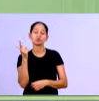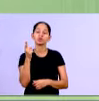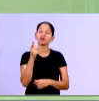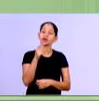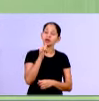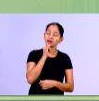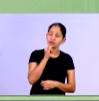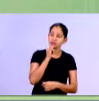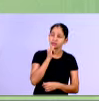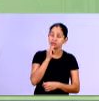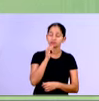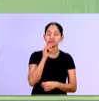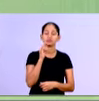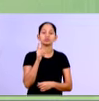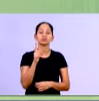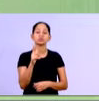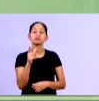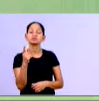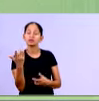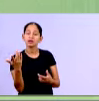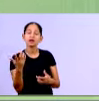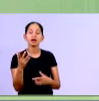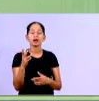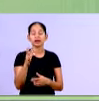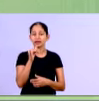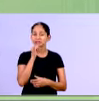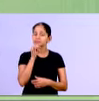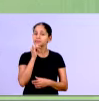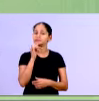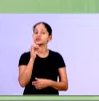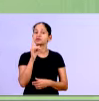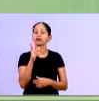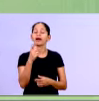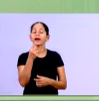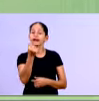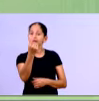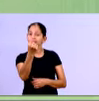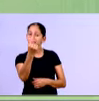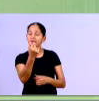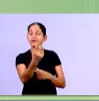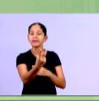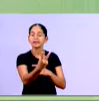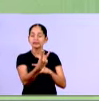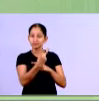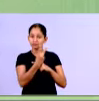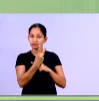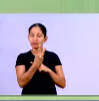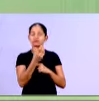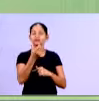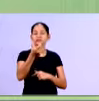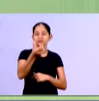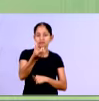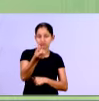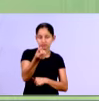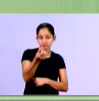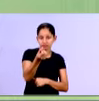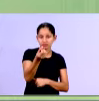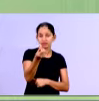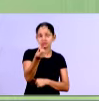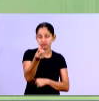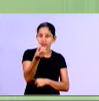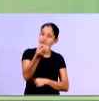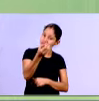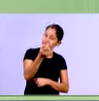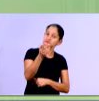amigo, ele contraiu uma febre. Não, ele contraiu um empréstimo de R$600. E ele vai